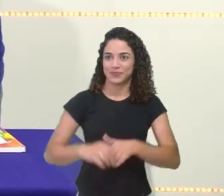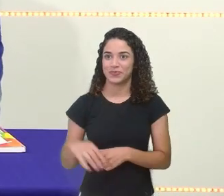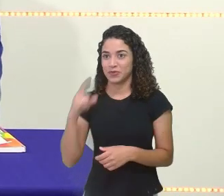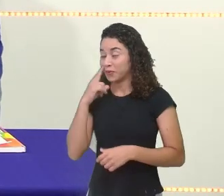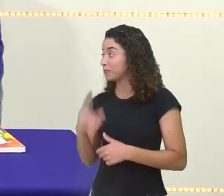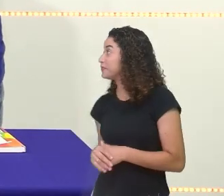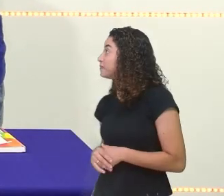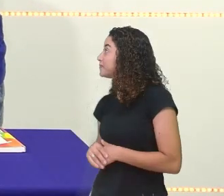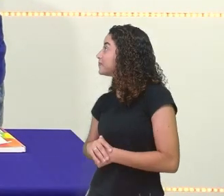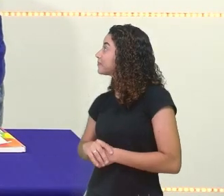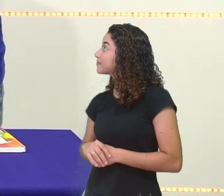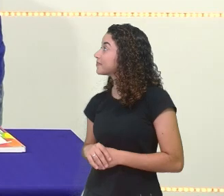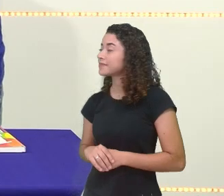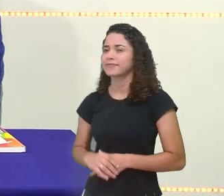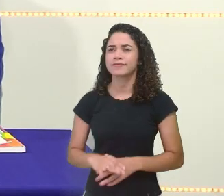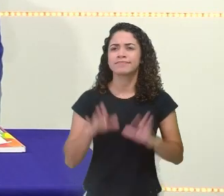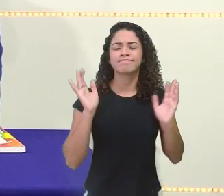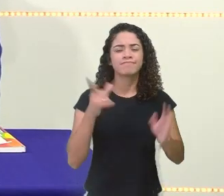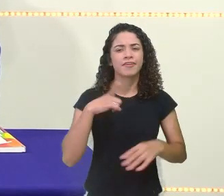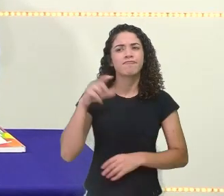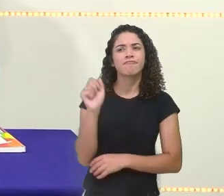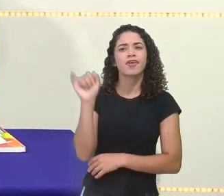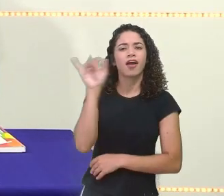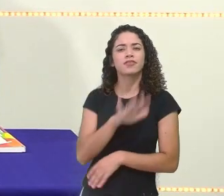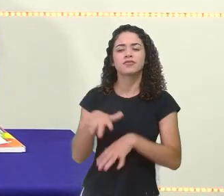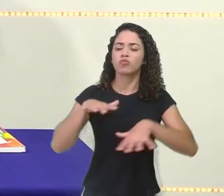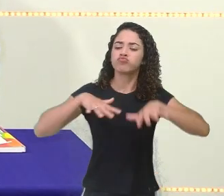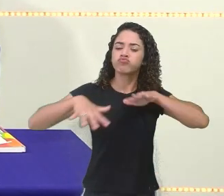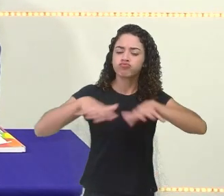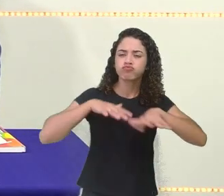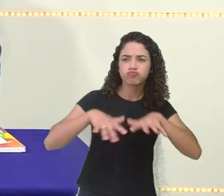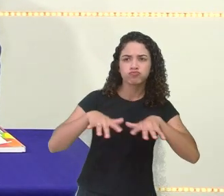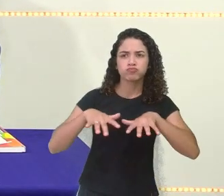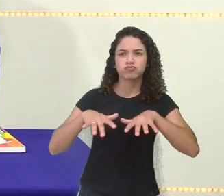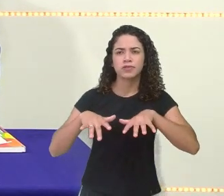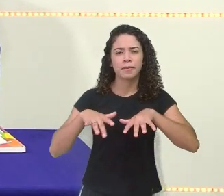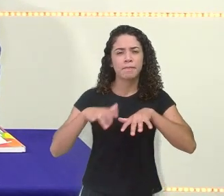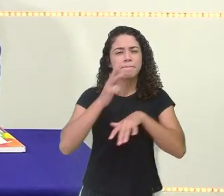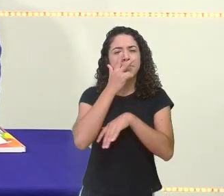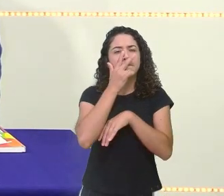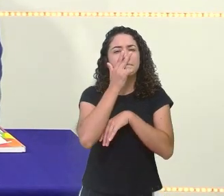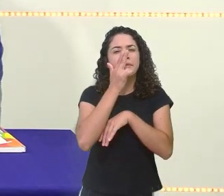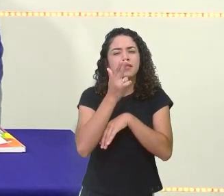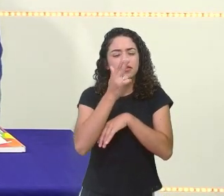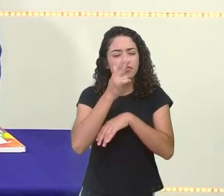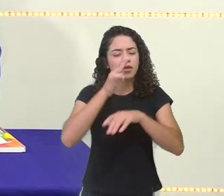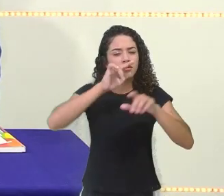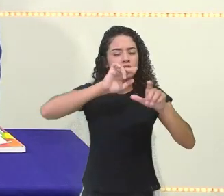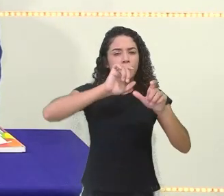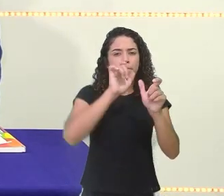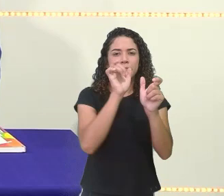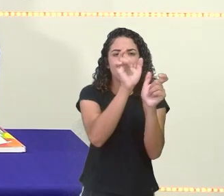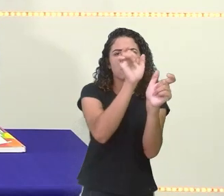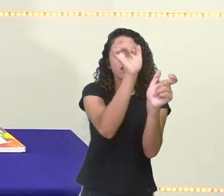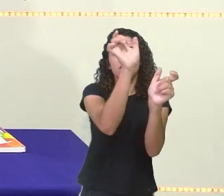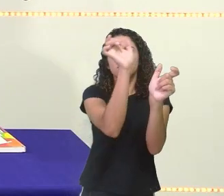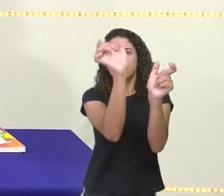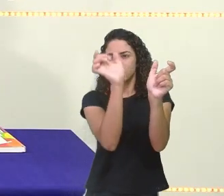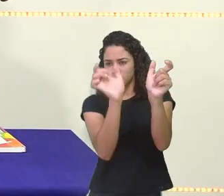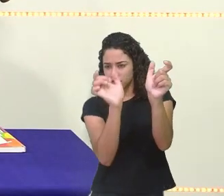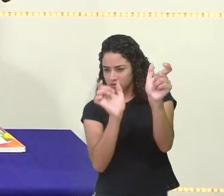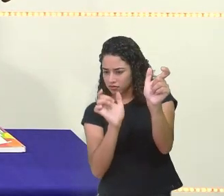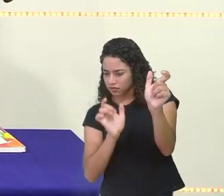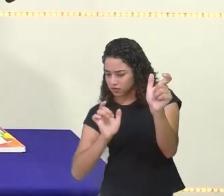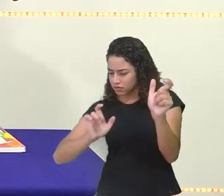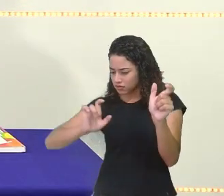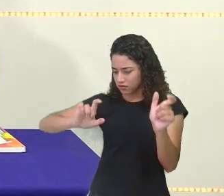já começo com essa imagem aí, movimento. Percebeu que as palavras, as letras estão aí em movimento? E